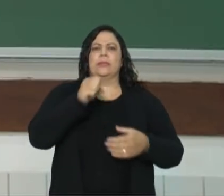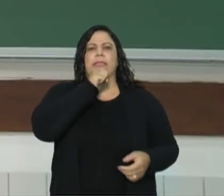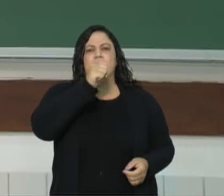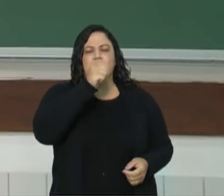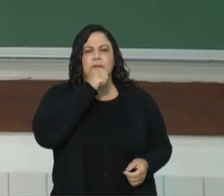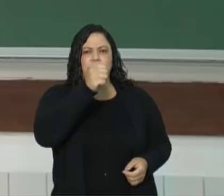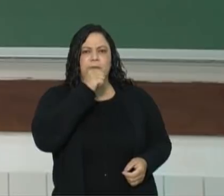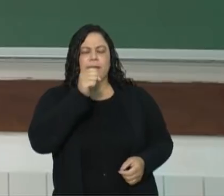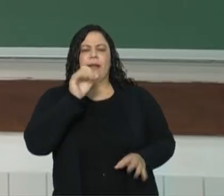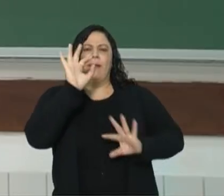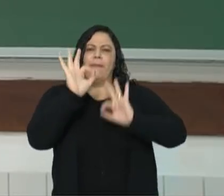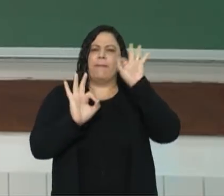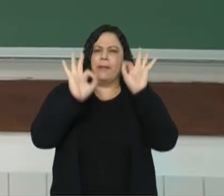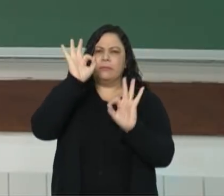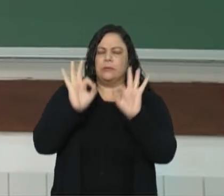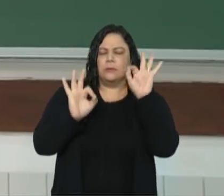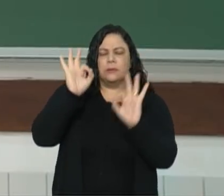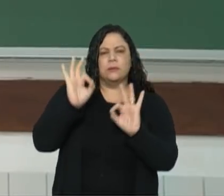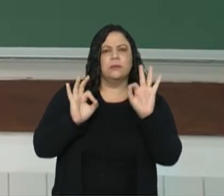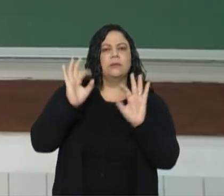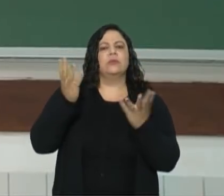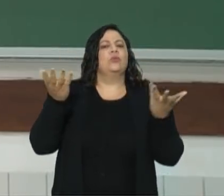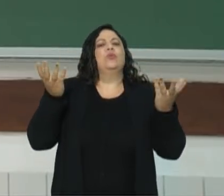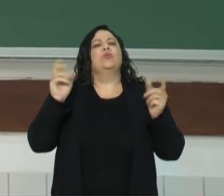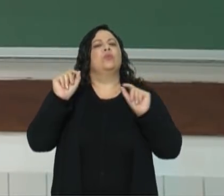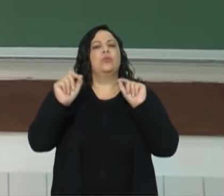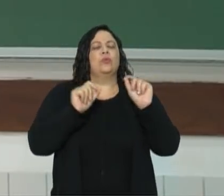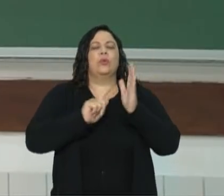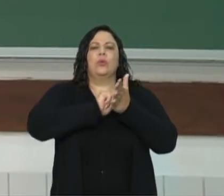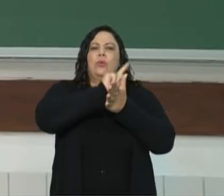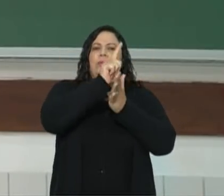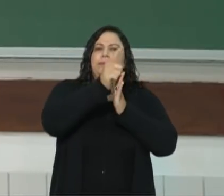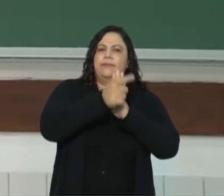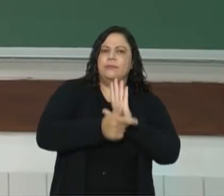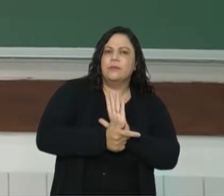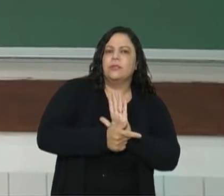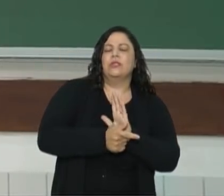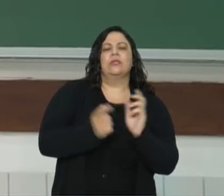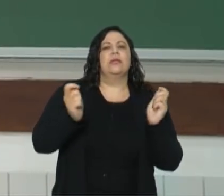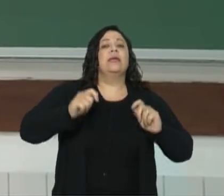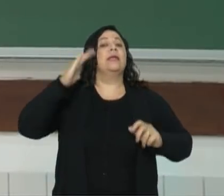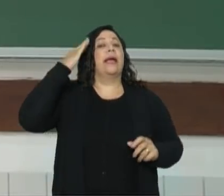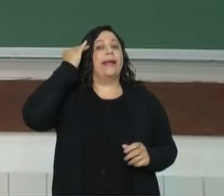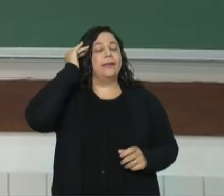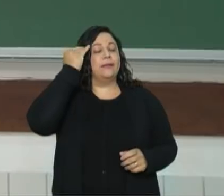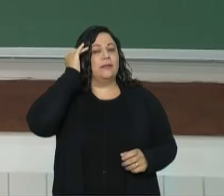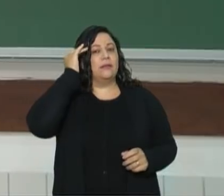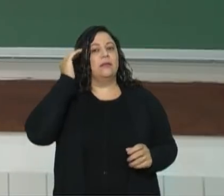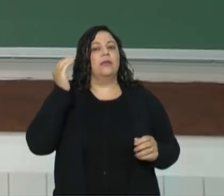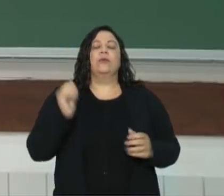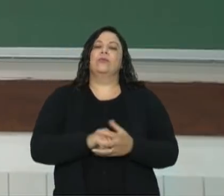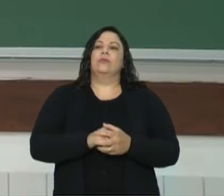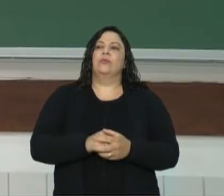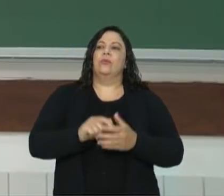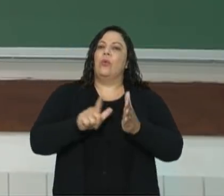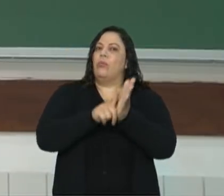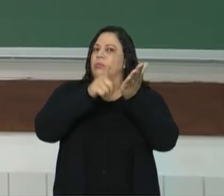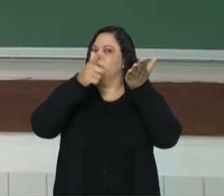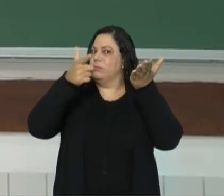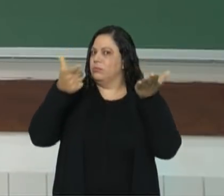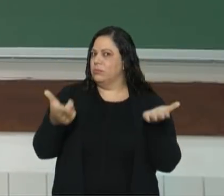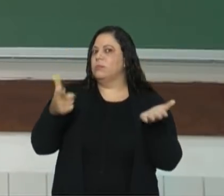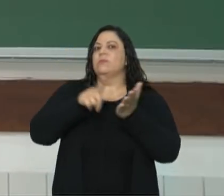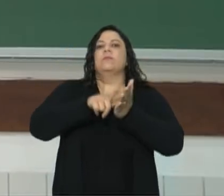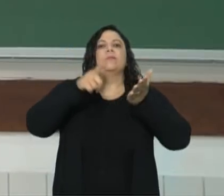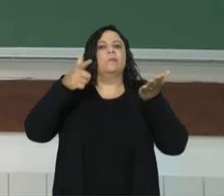na construção, né, do gênero. Também entendendo que, como gênero jornalístico, trabalha com a